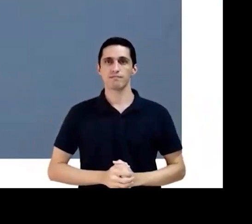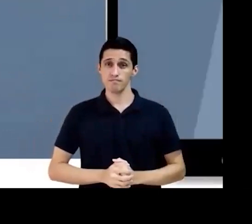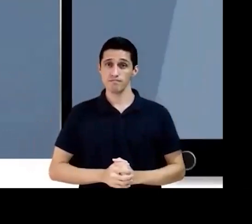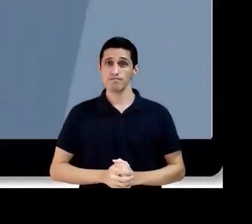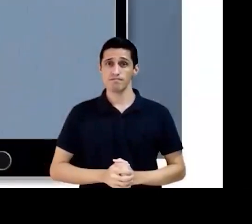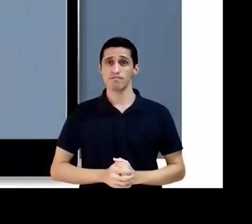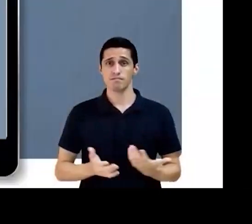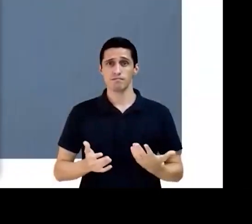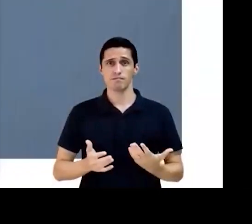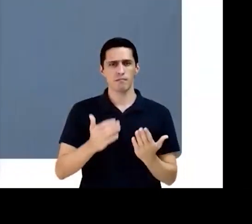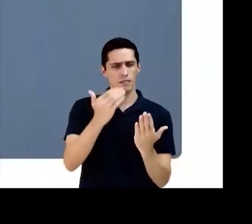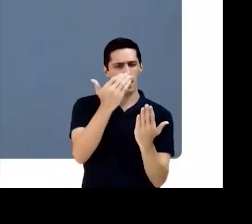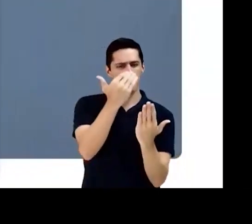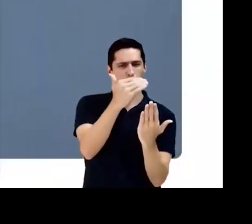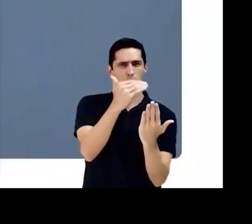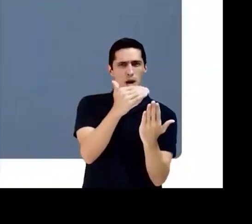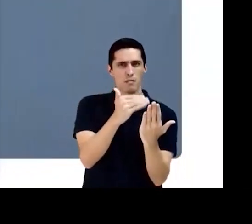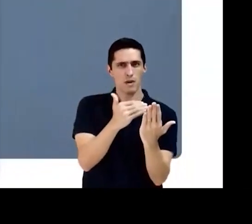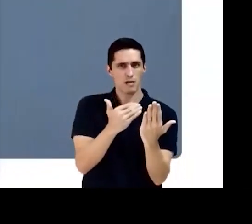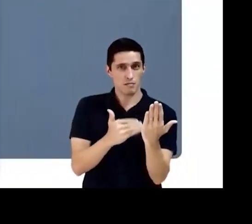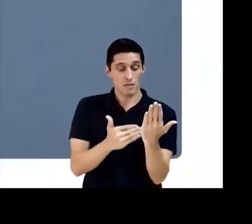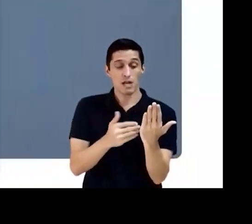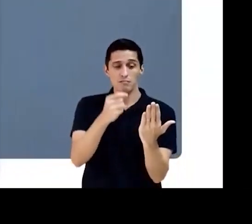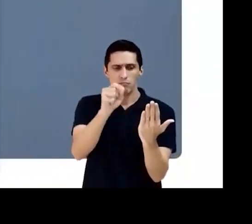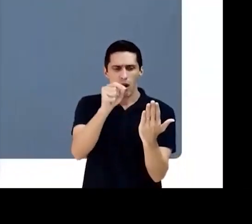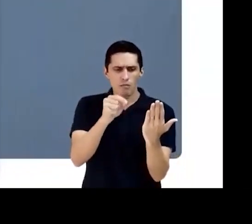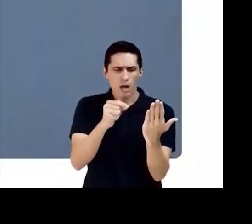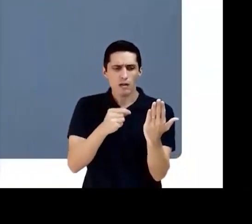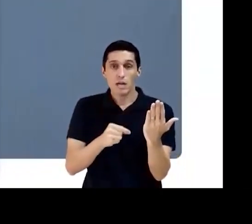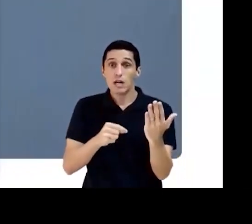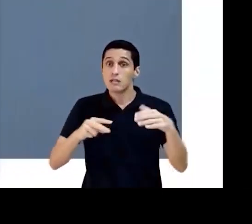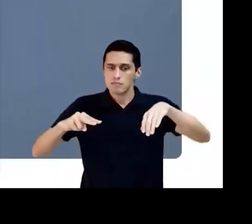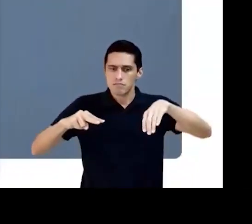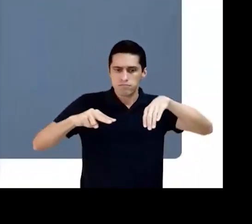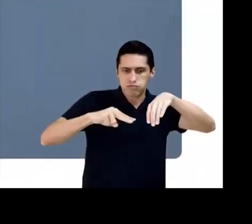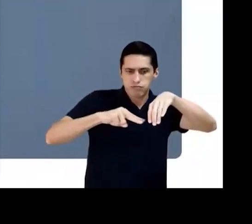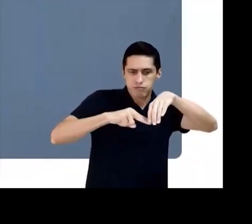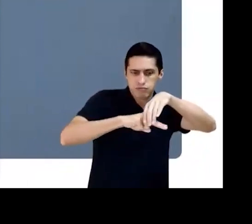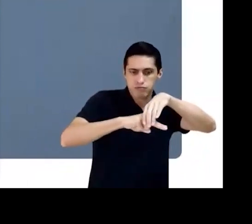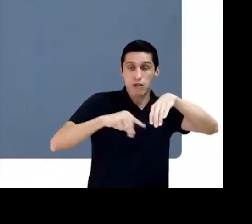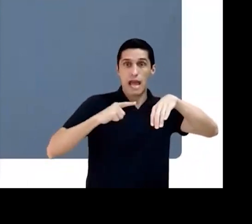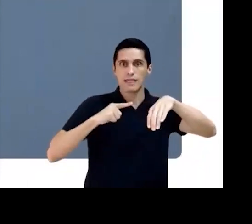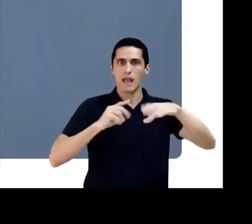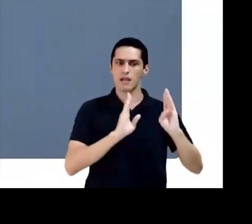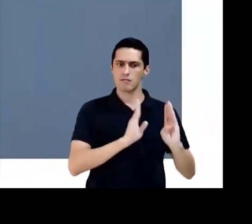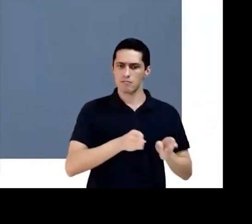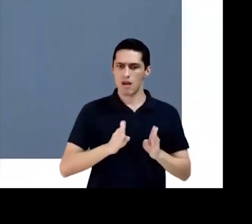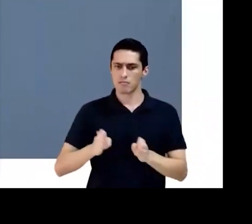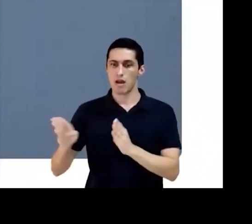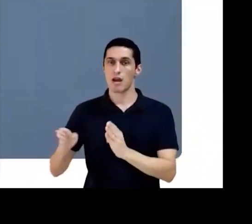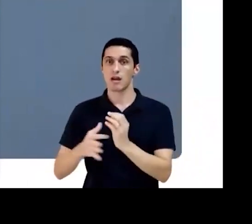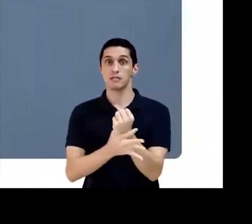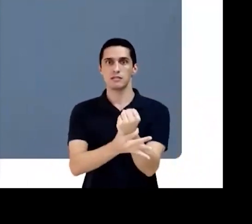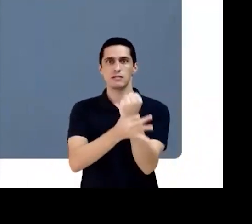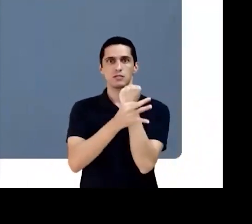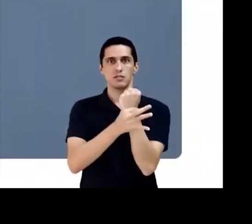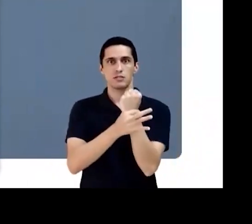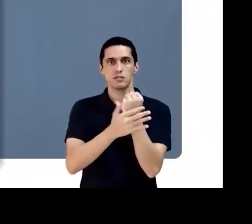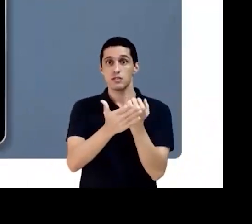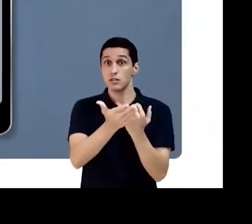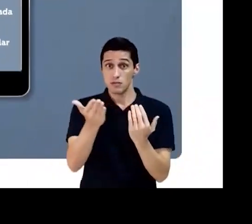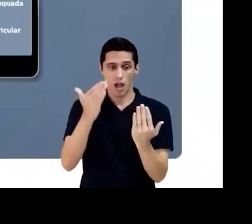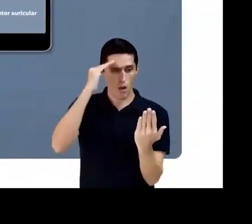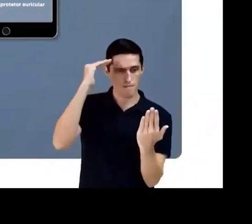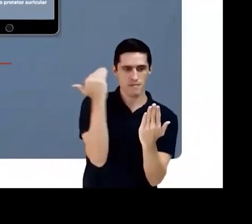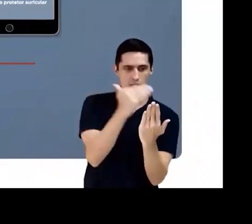função de todos esses tópicos, os exames de ressonância magnética possuem importantes protocolos de segurança. Basta segui-los